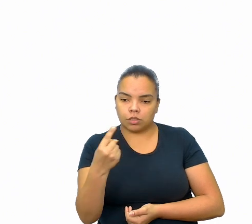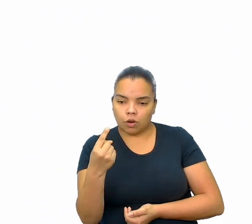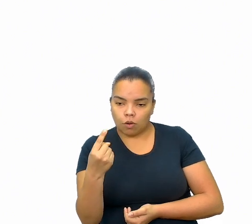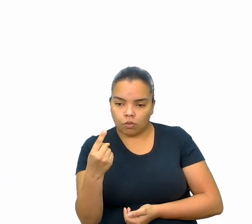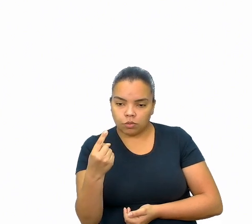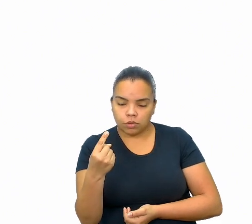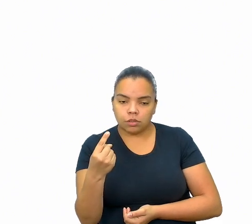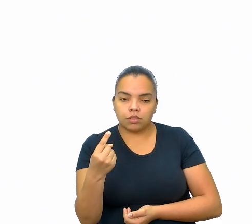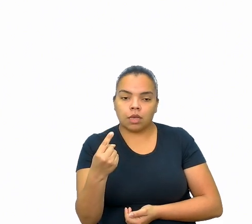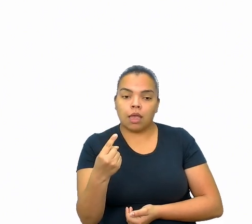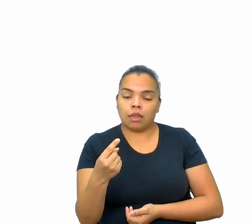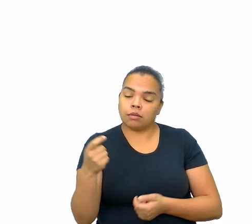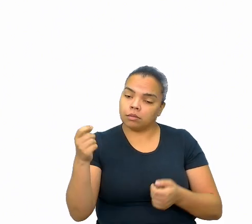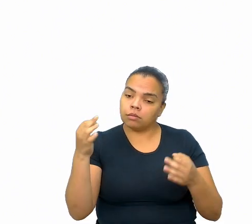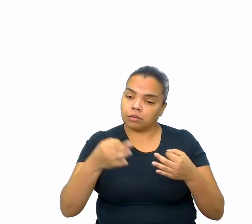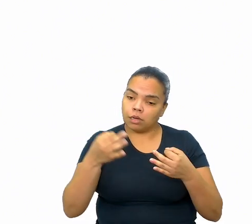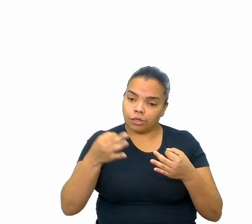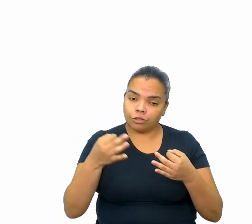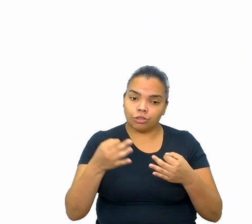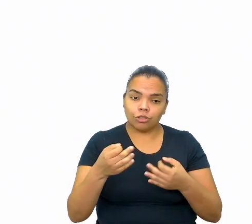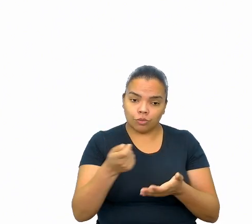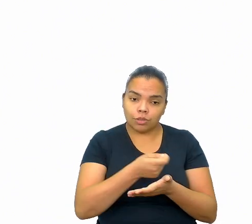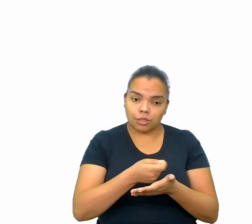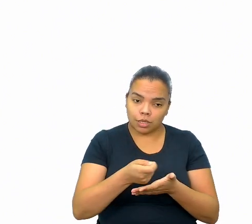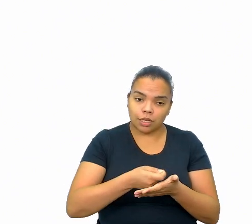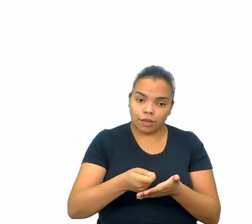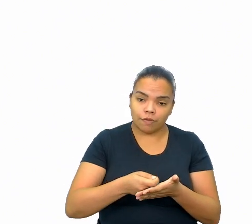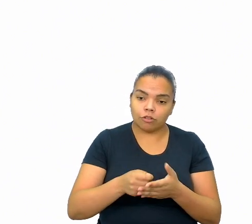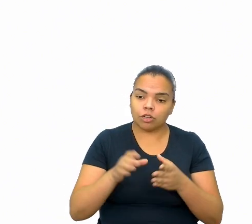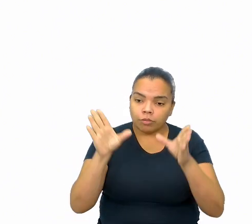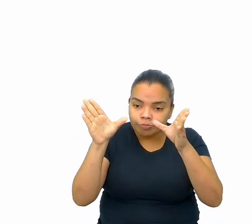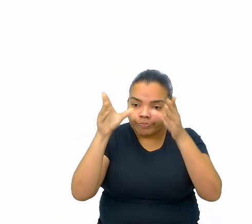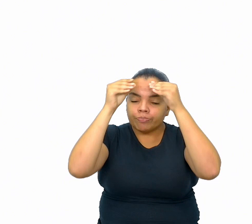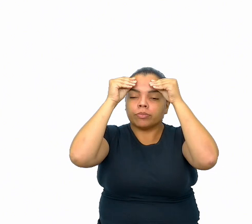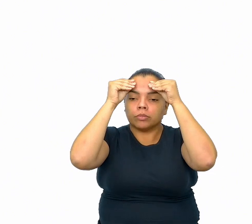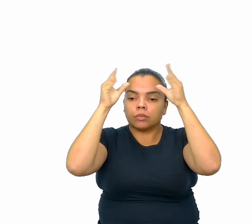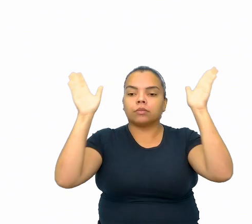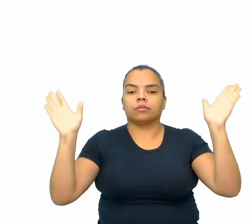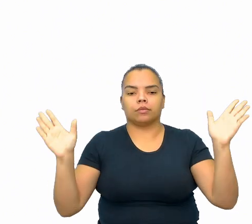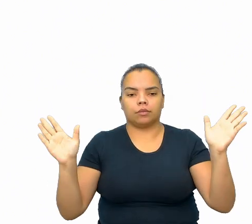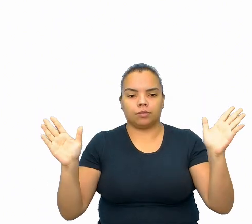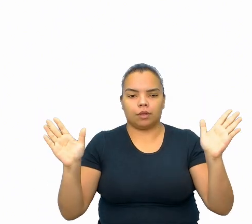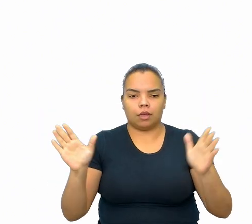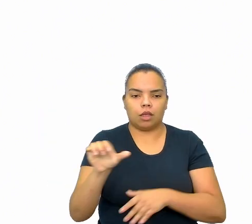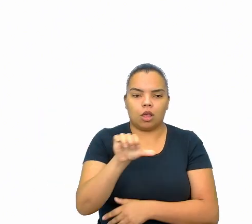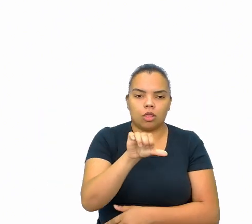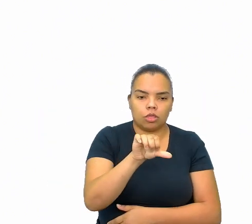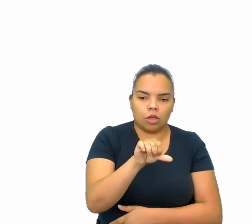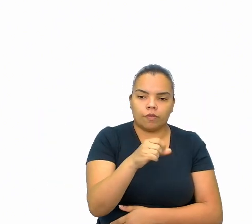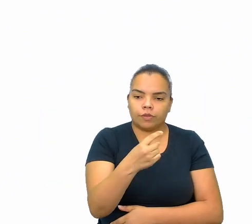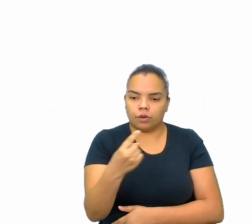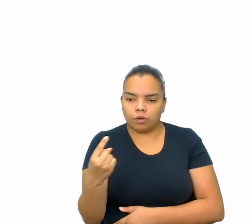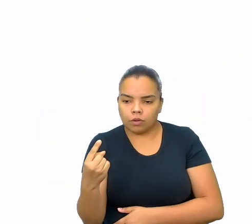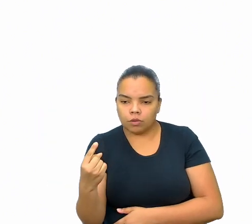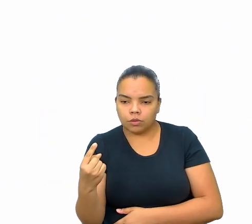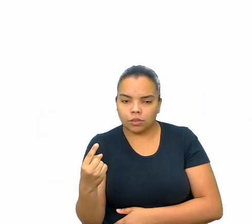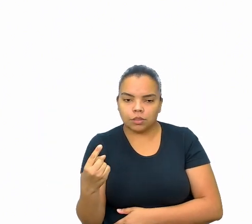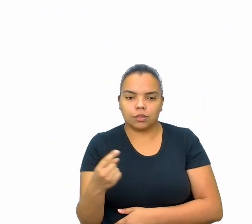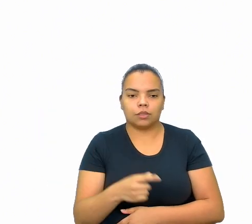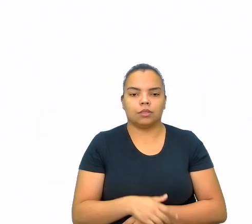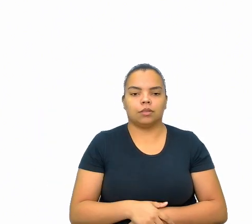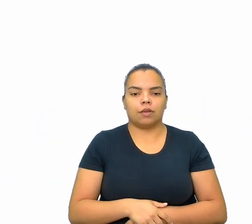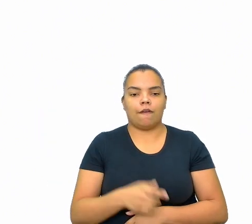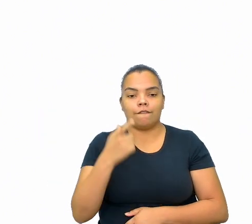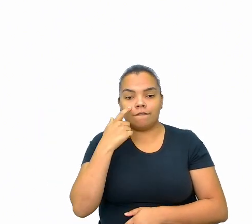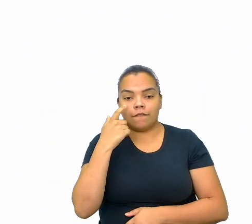conseguiu escrever convencionalmente. Então, ela já se apropriou da escrita do número 11, que é um número opaco. Vejam